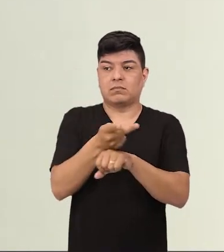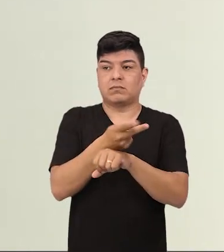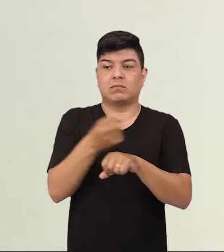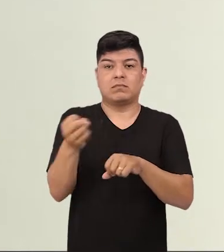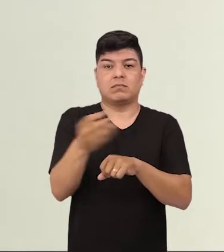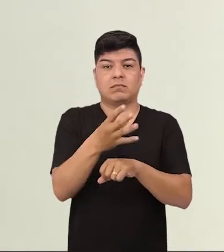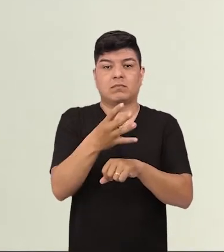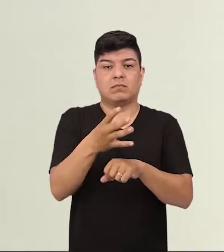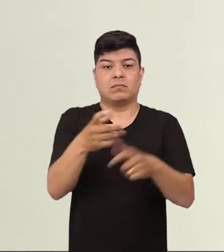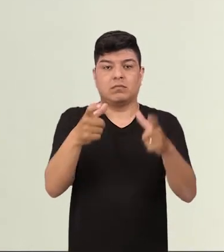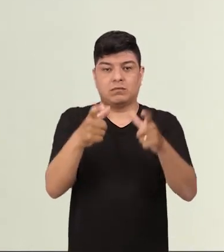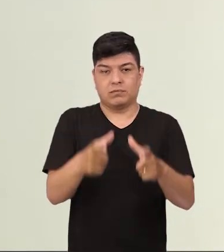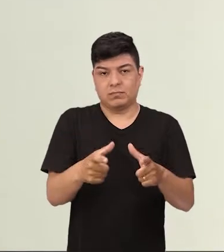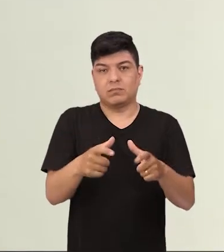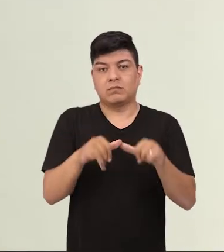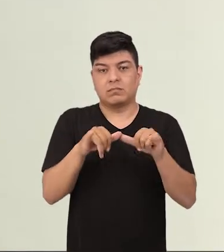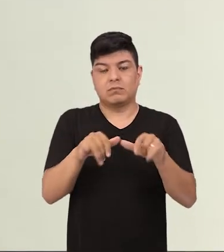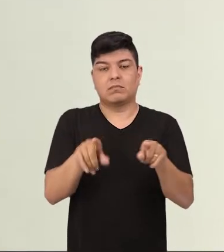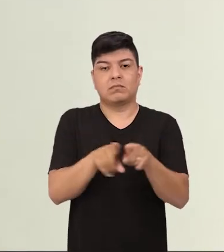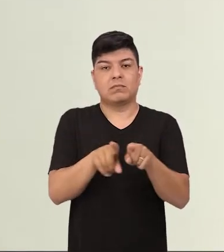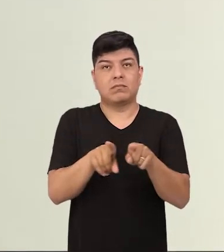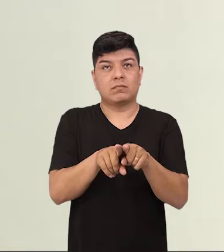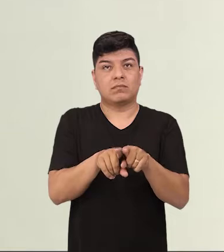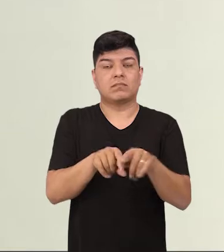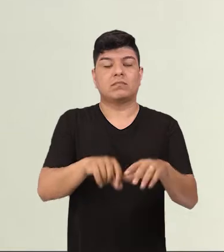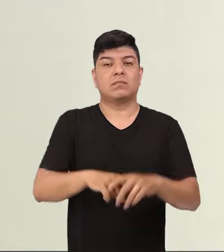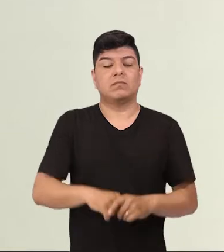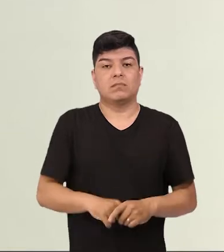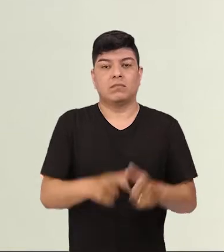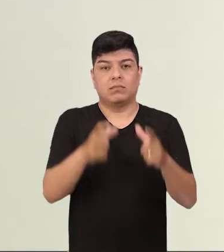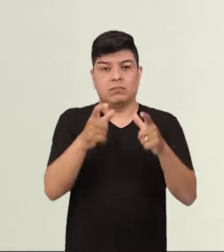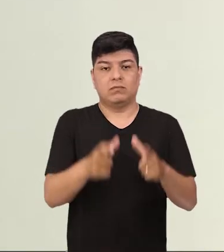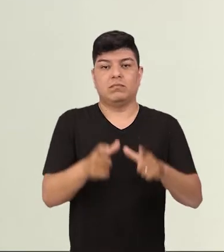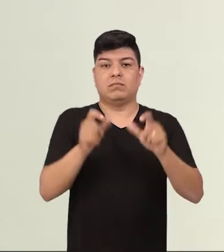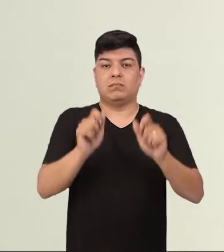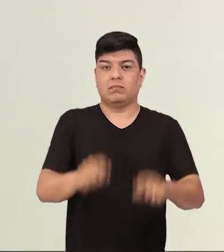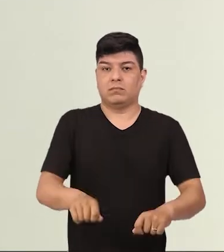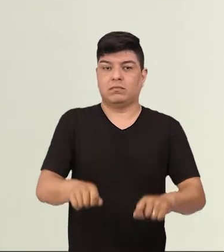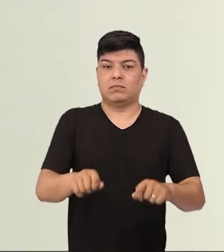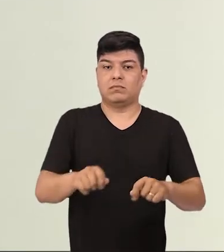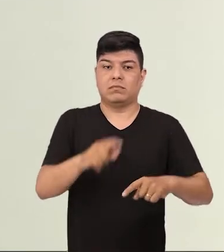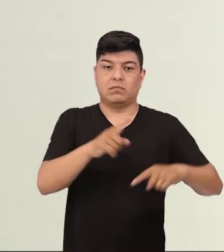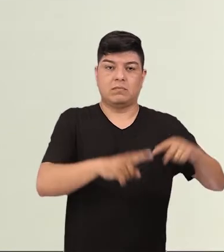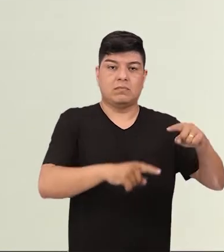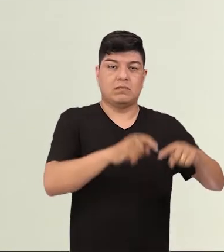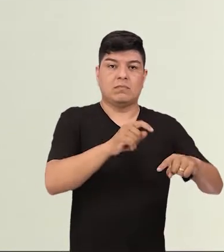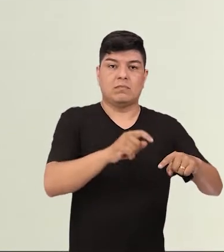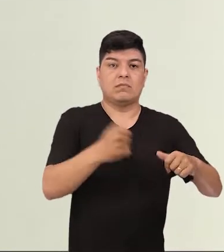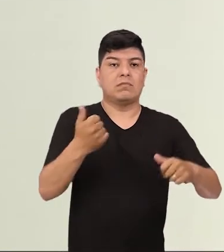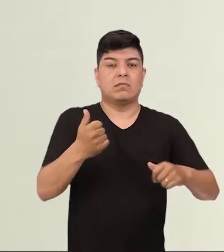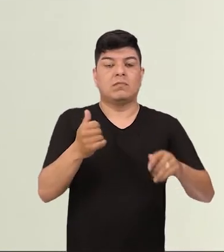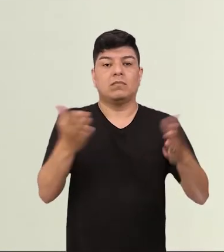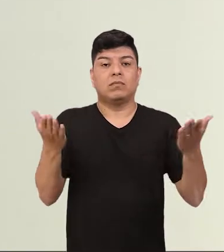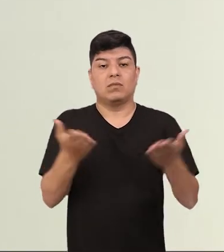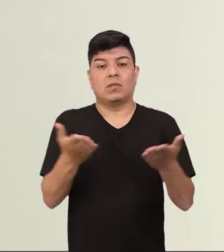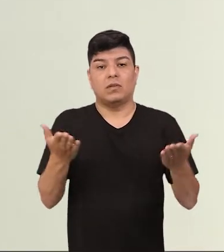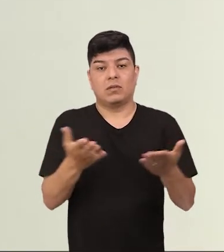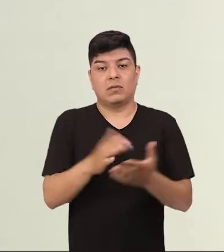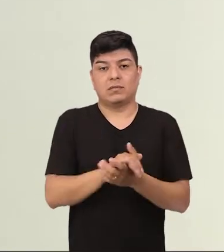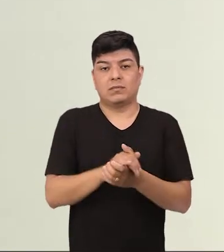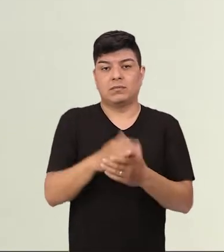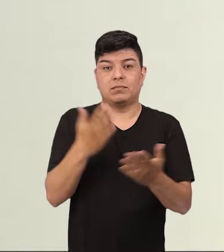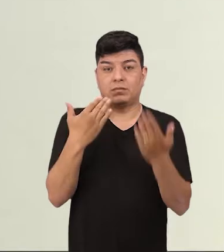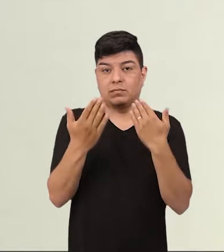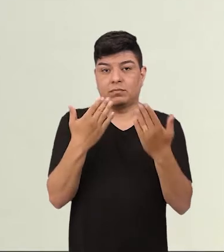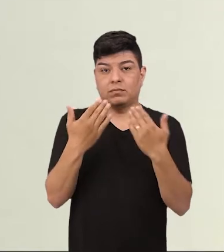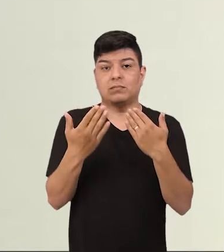novas terras, novos mercados, né, lugares que possam oferecer matérias-primas. Então, hoje, nós vamos discutir